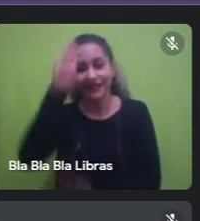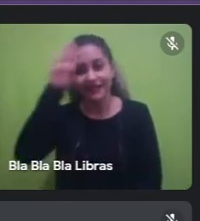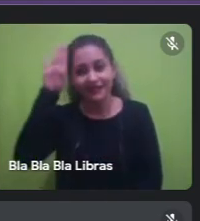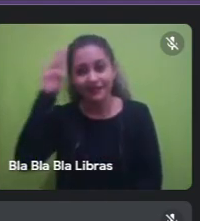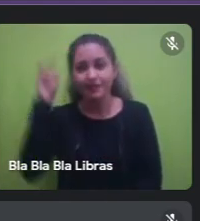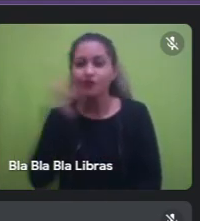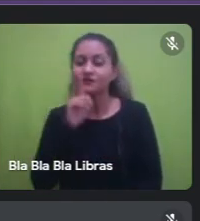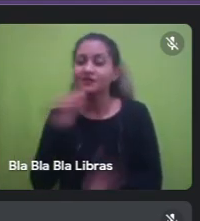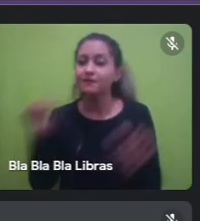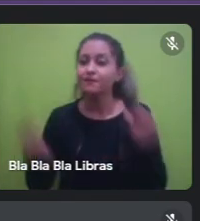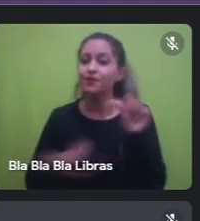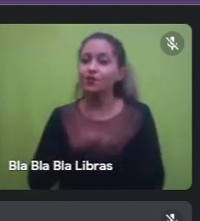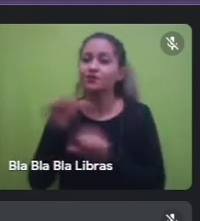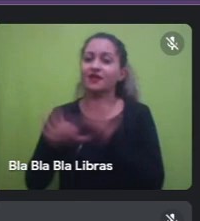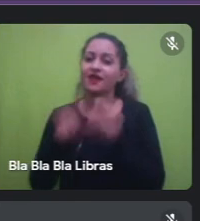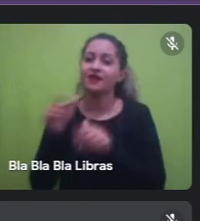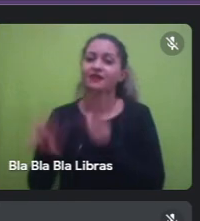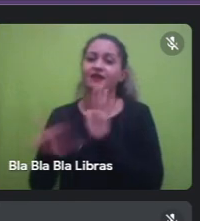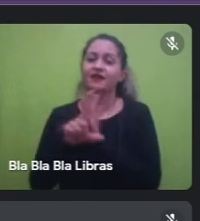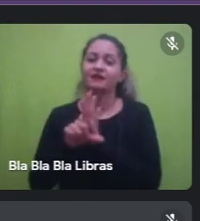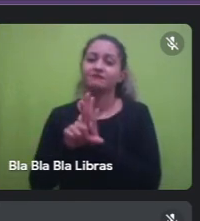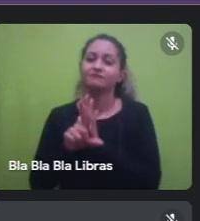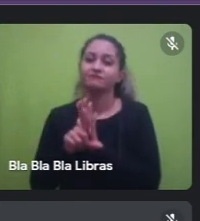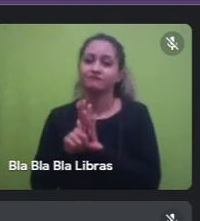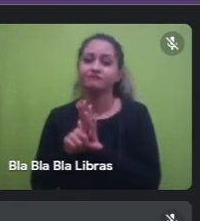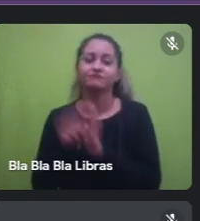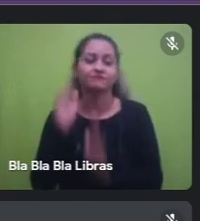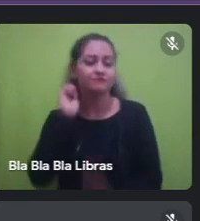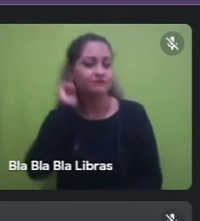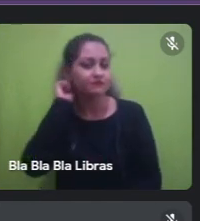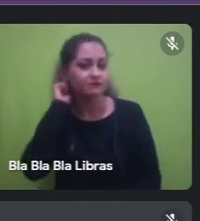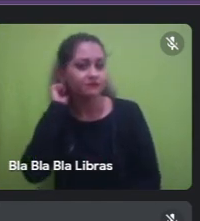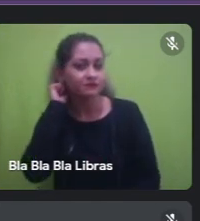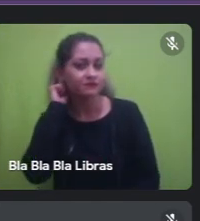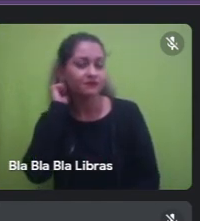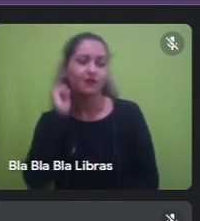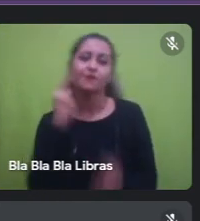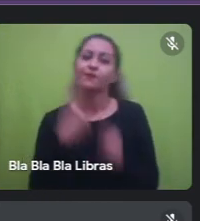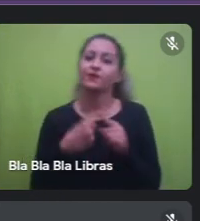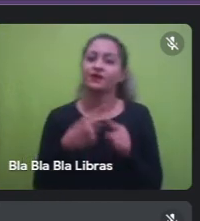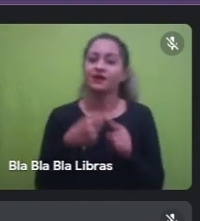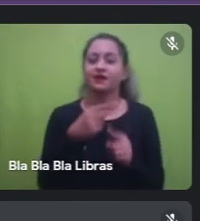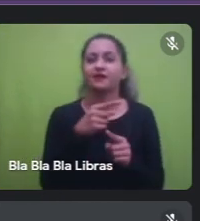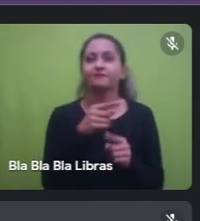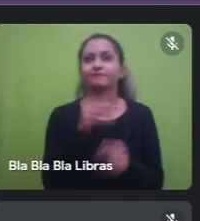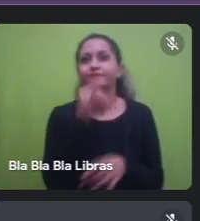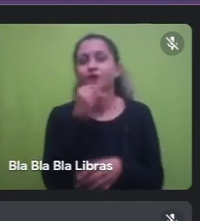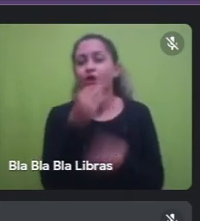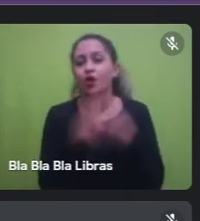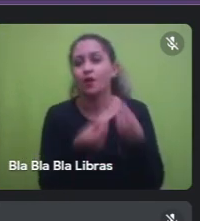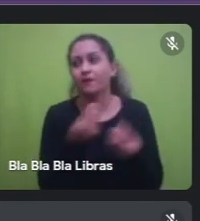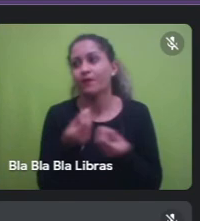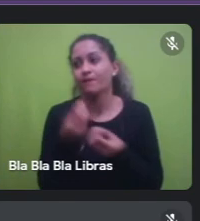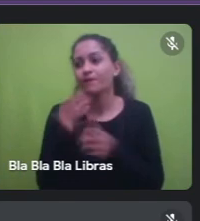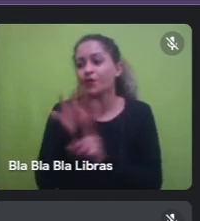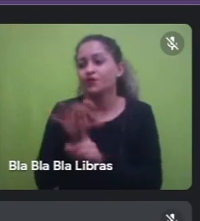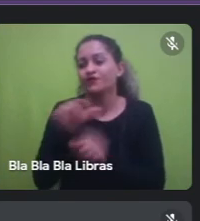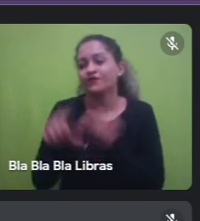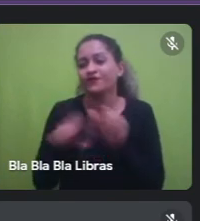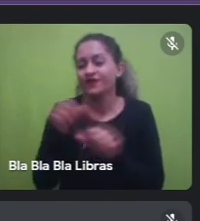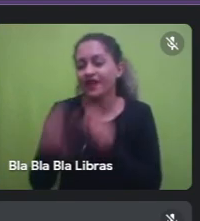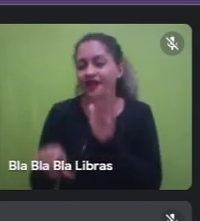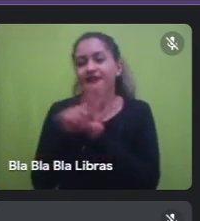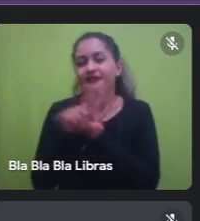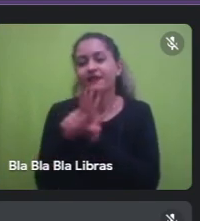leis, né? Porque é o ICMBio que vai intervir junto ao Ministério do Meio Ambiente para que, por exemplo, modifique